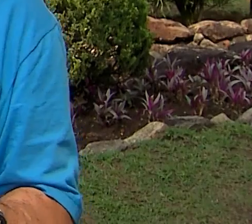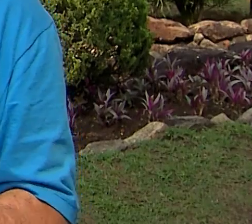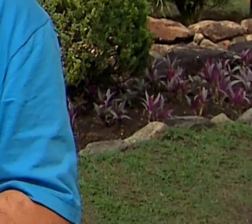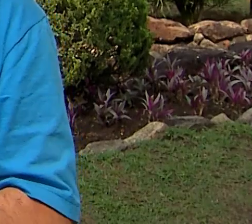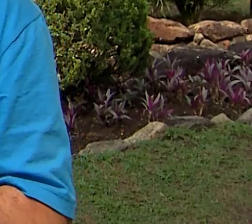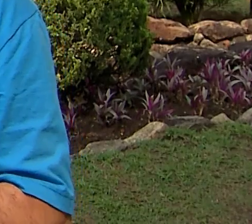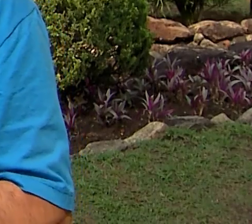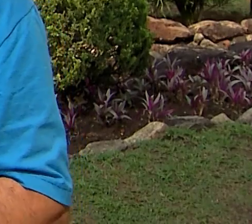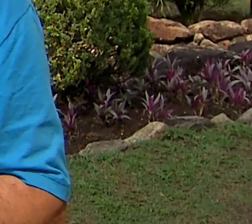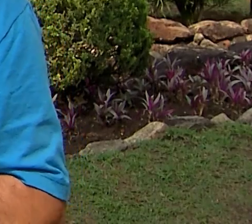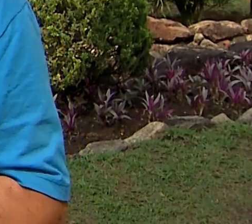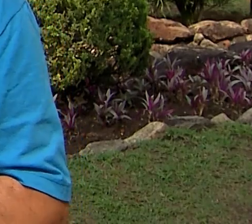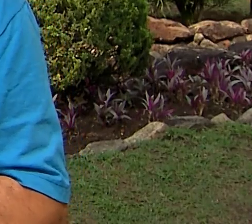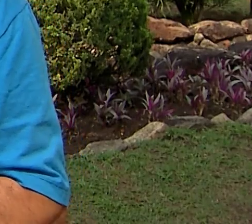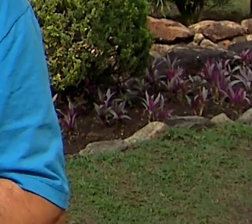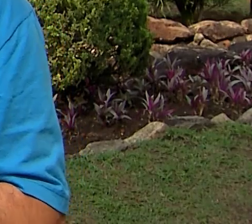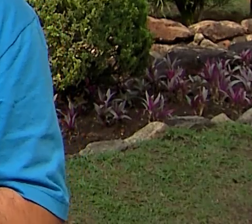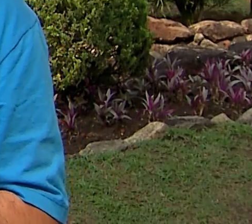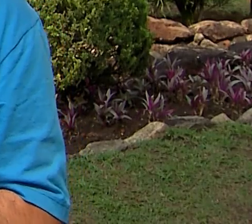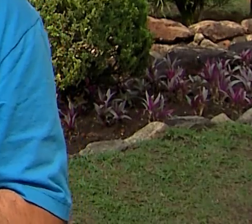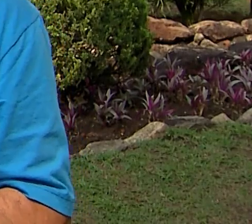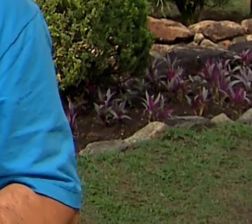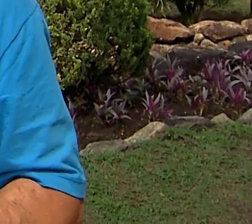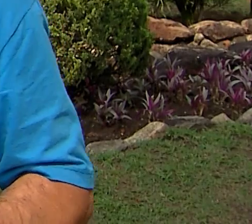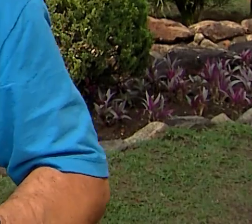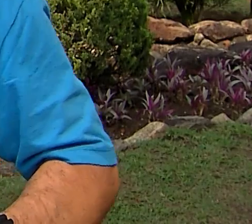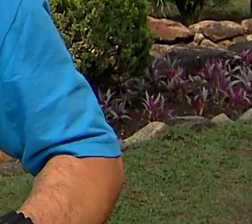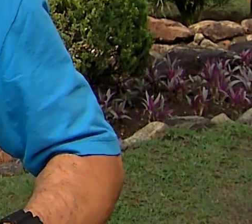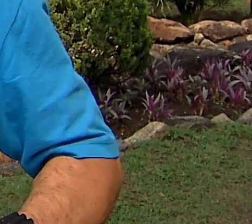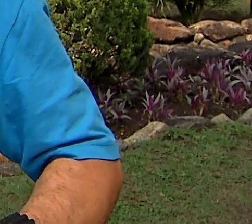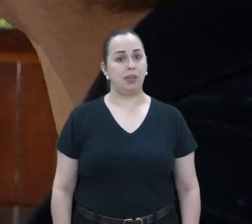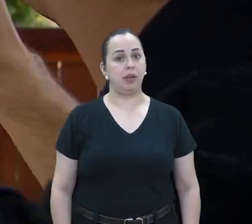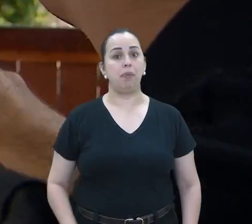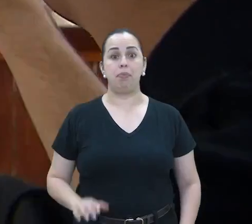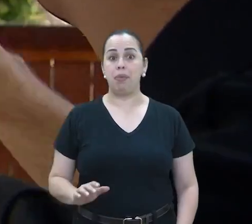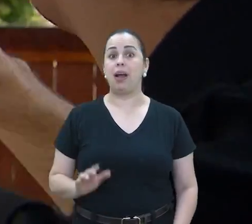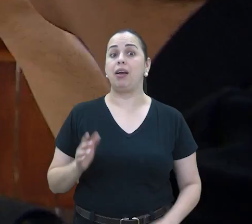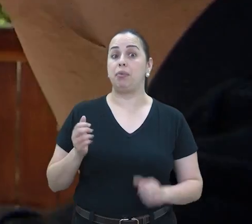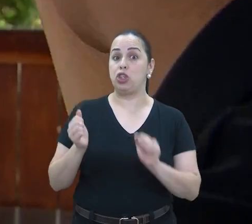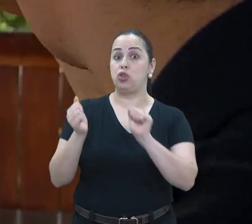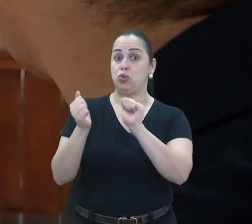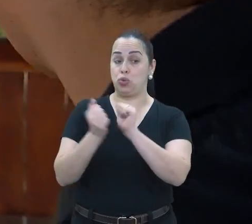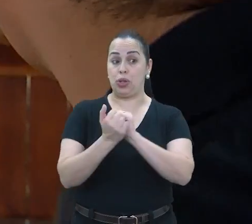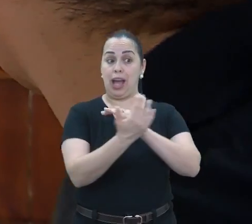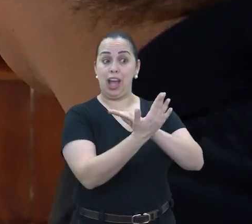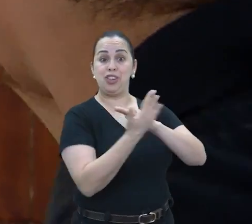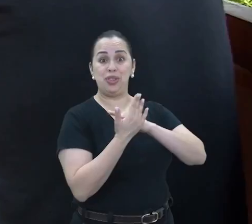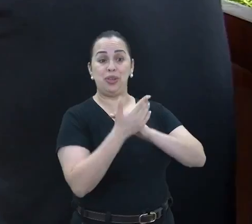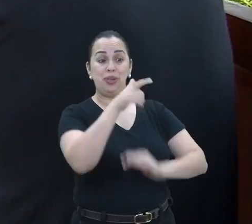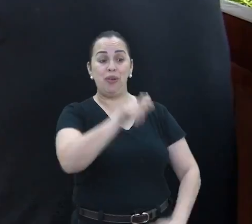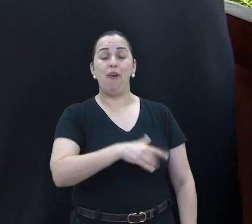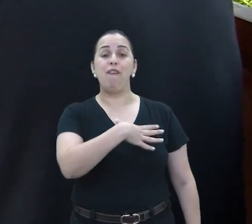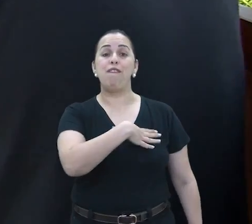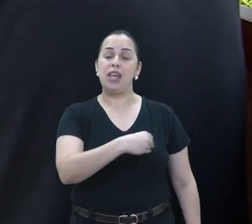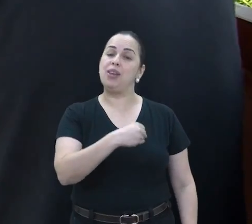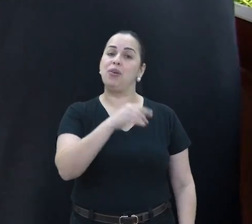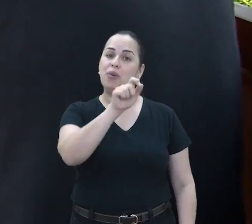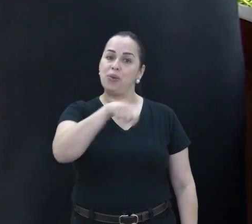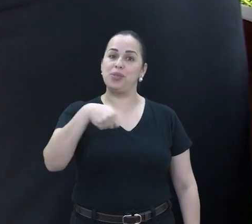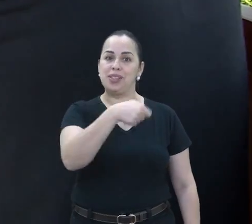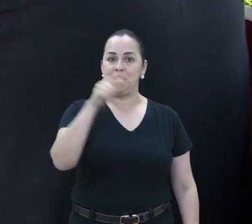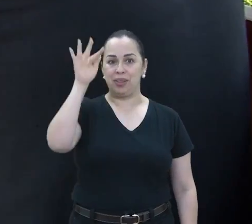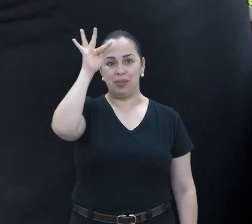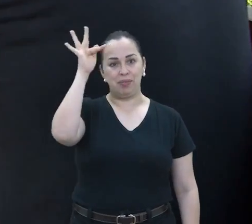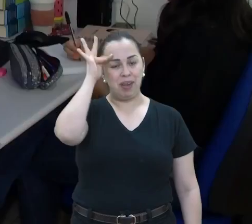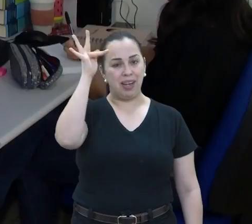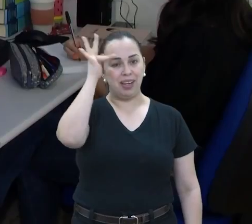tinha que fazer. Então, sempre foi trabalhando com uma estratégia comunicacional. Para muitas situações, eles contam com a cooperação do filho, o